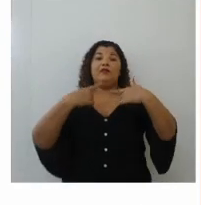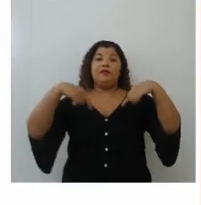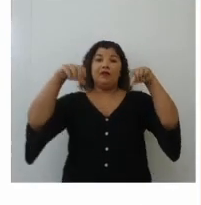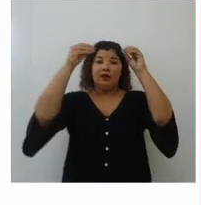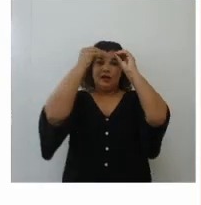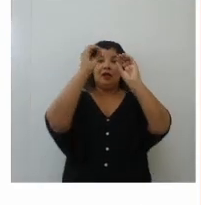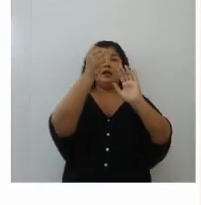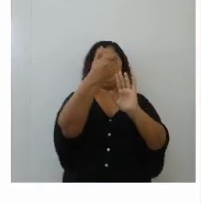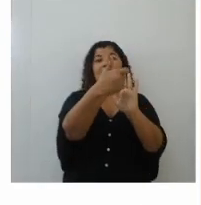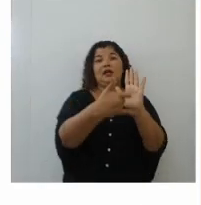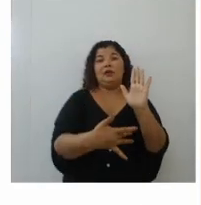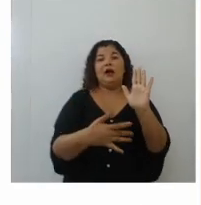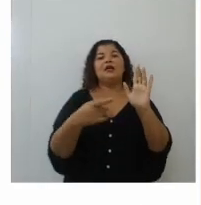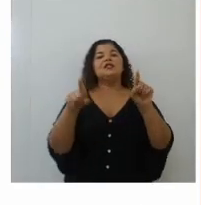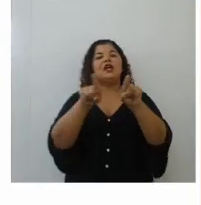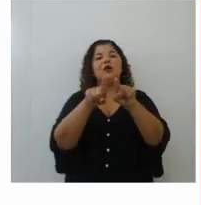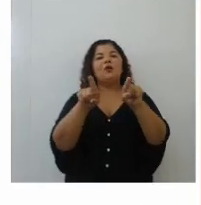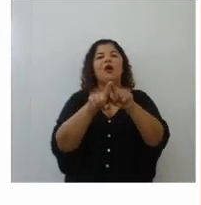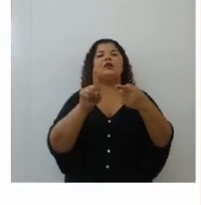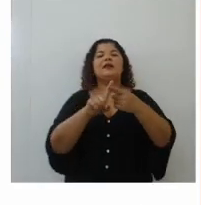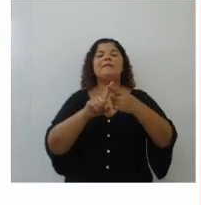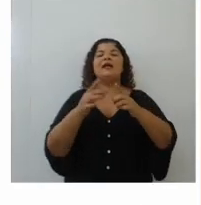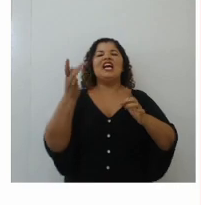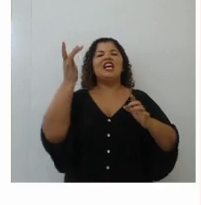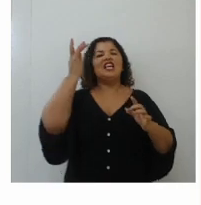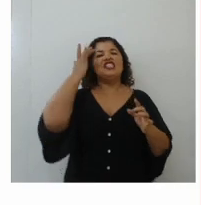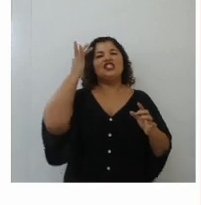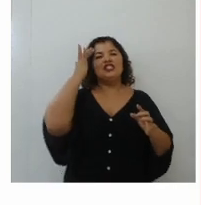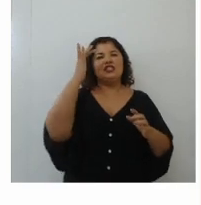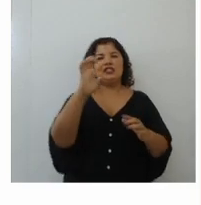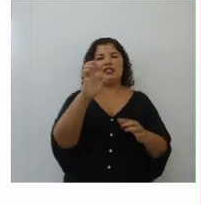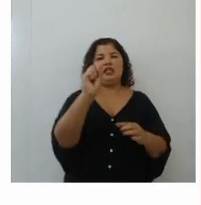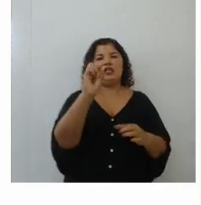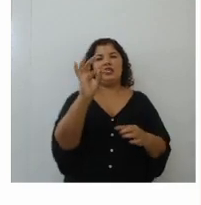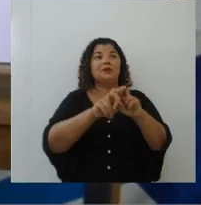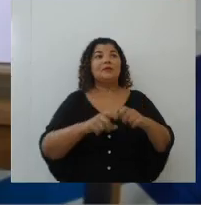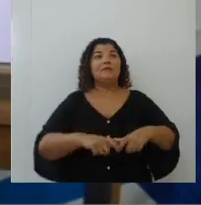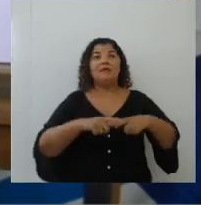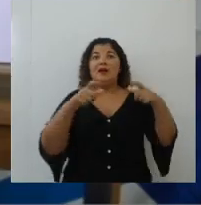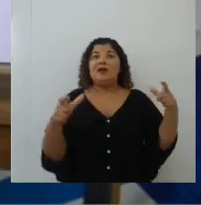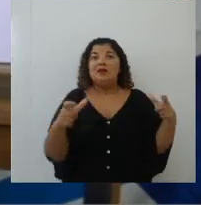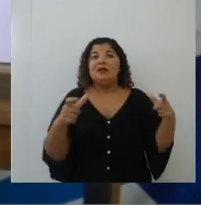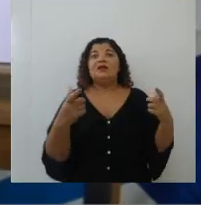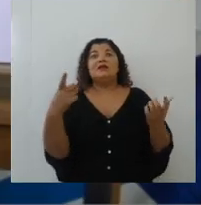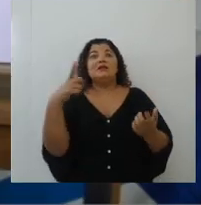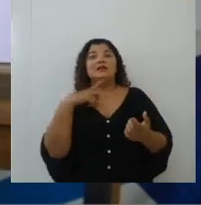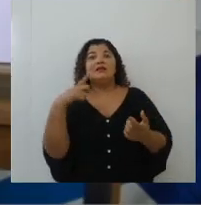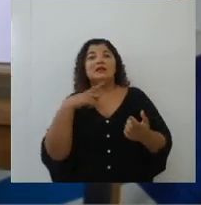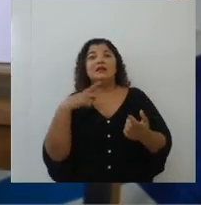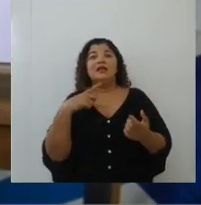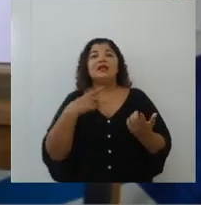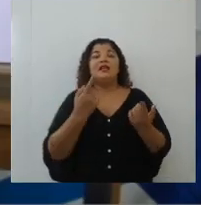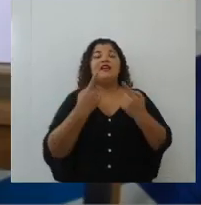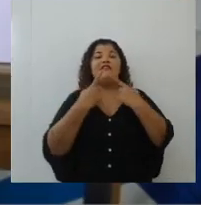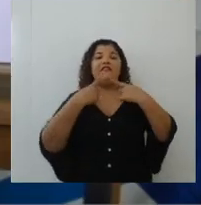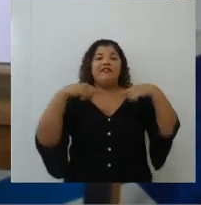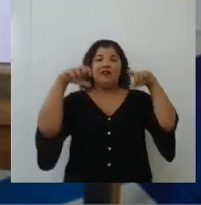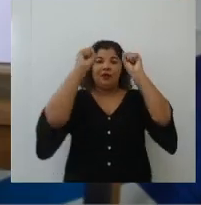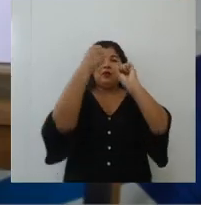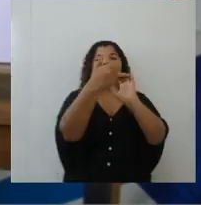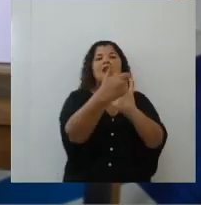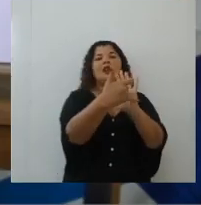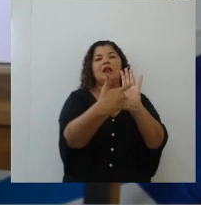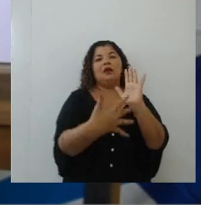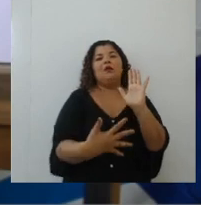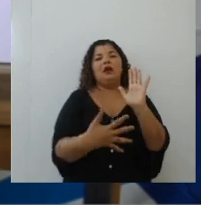de figuras de estilo, são recursos especiais de que se... Às vezes, as figuras de linguagem